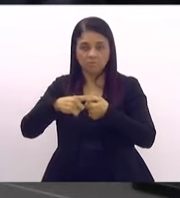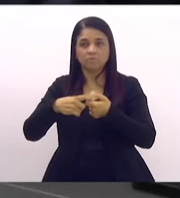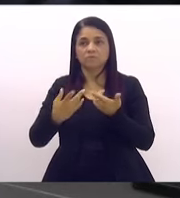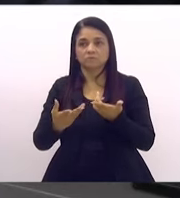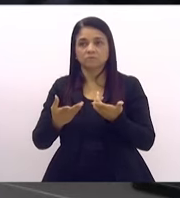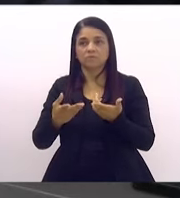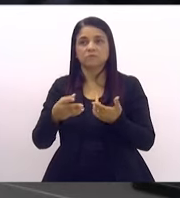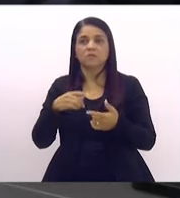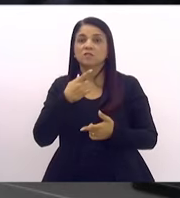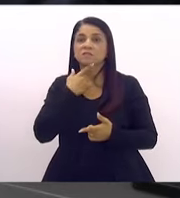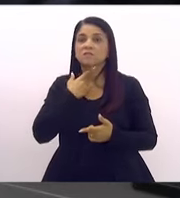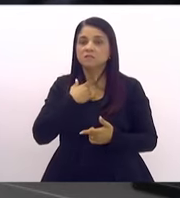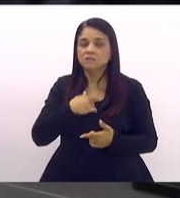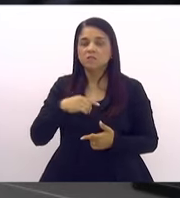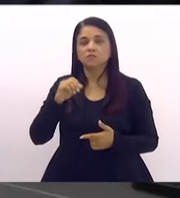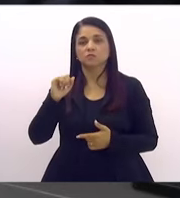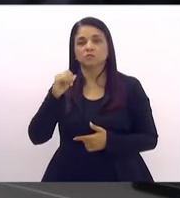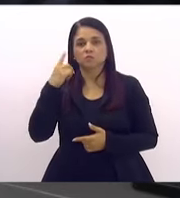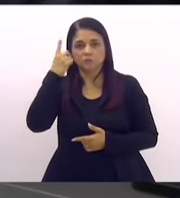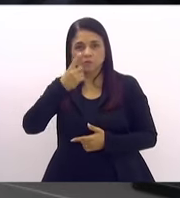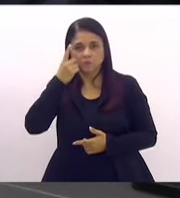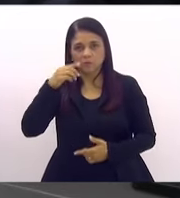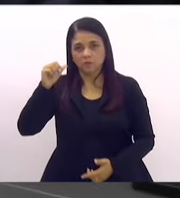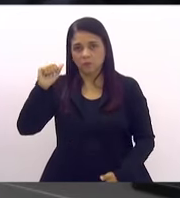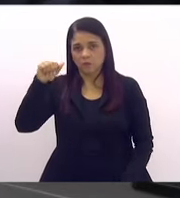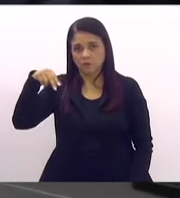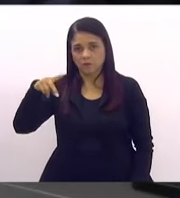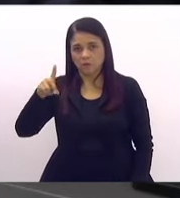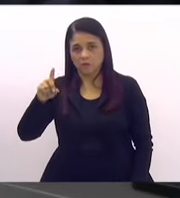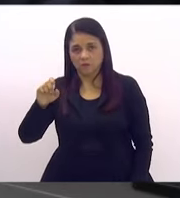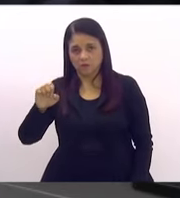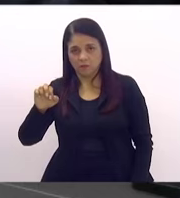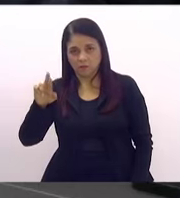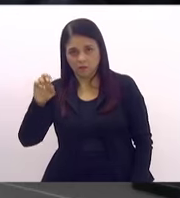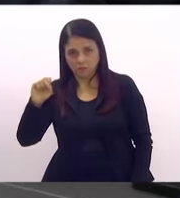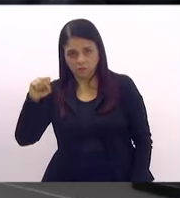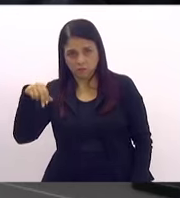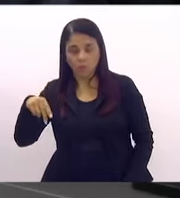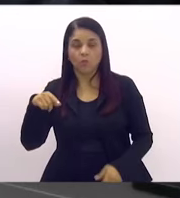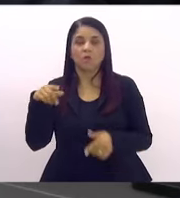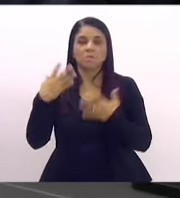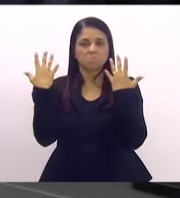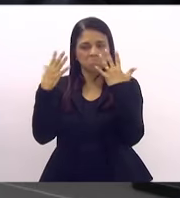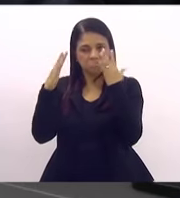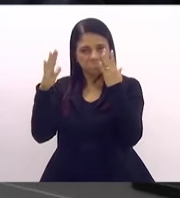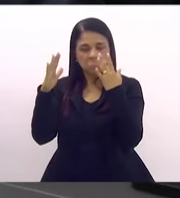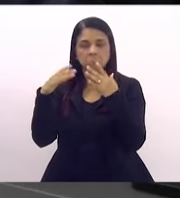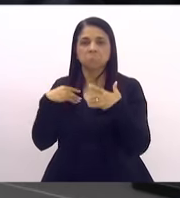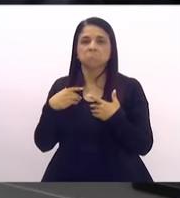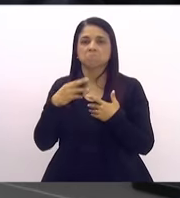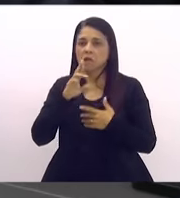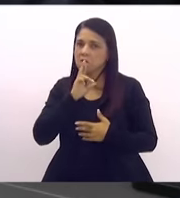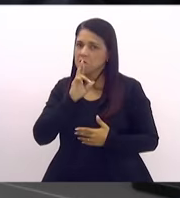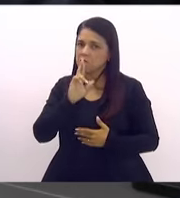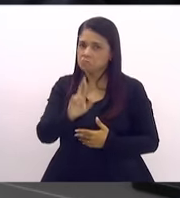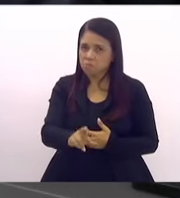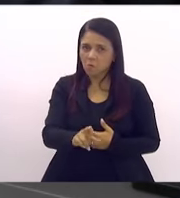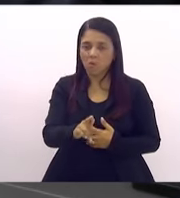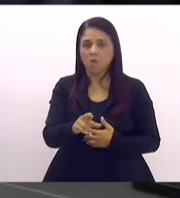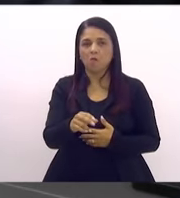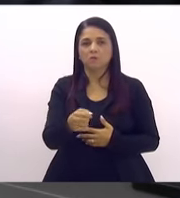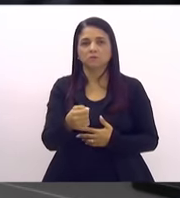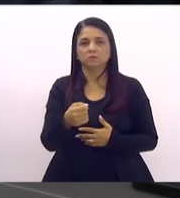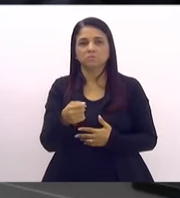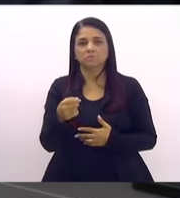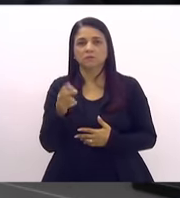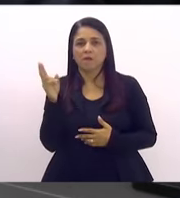o desejo do deputado Anderson. Aliás, parabenizo o deputado Anderson pela velocidade, pela celeridade de resposta. E